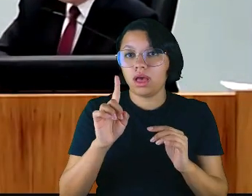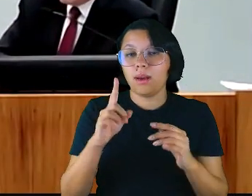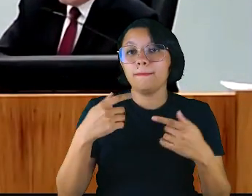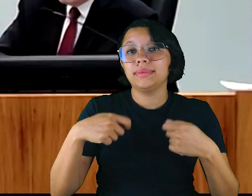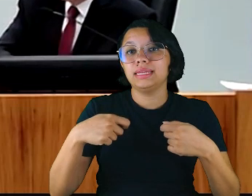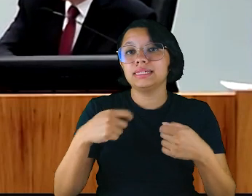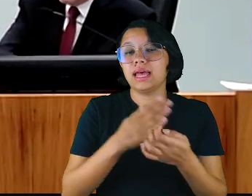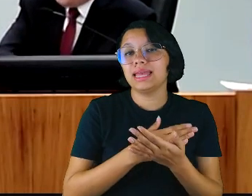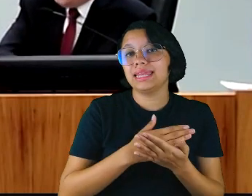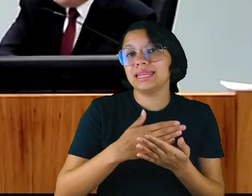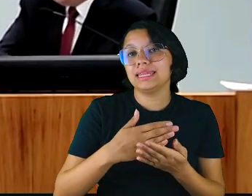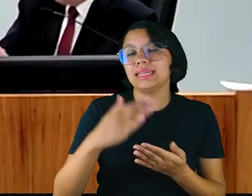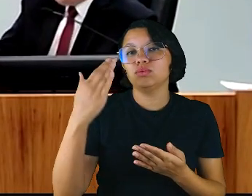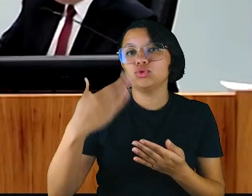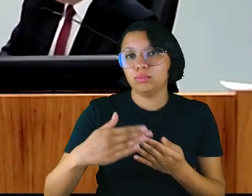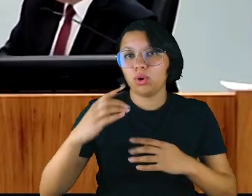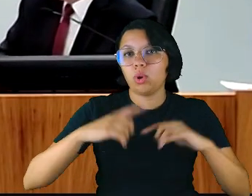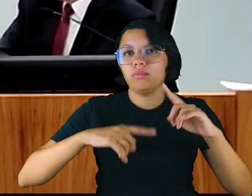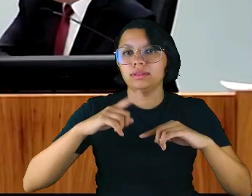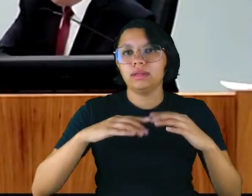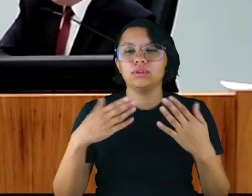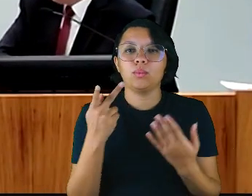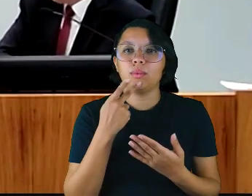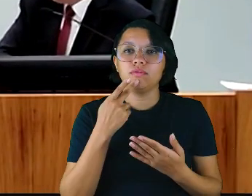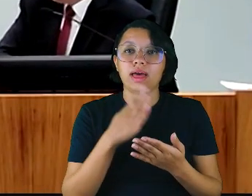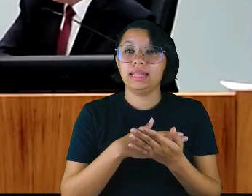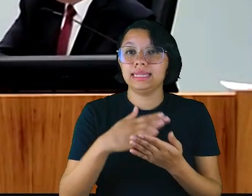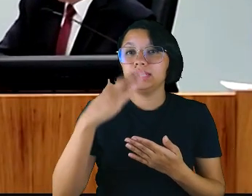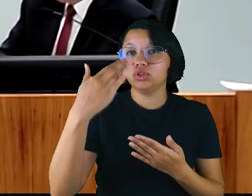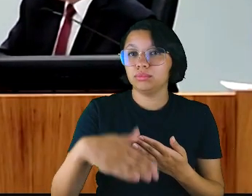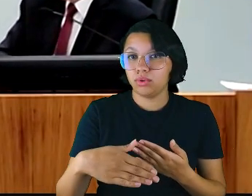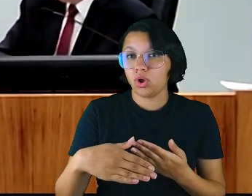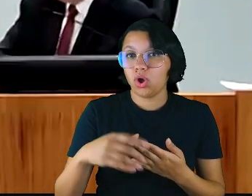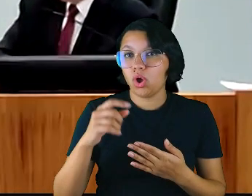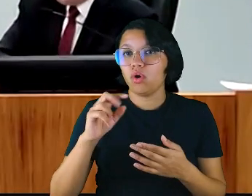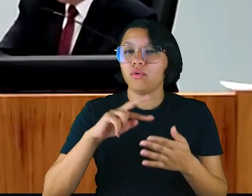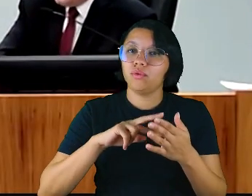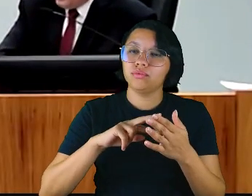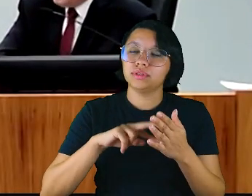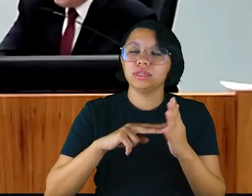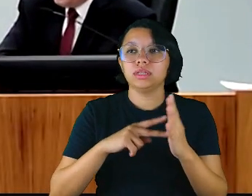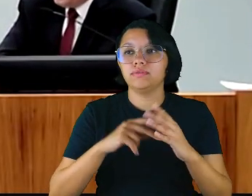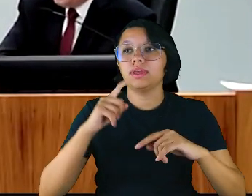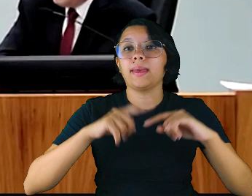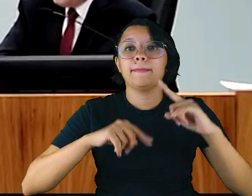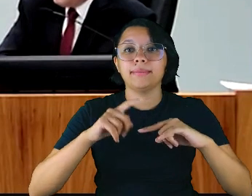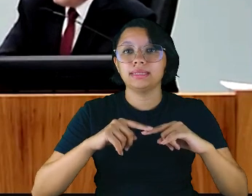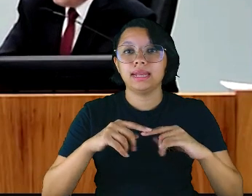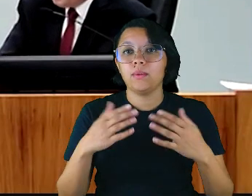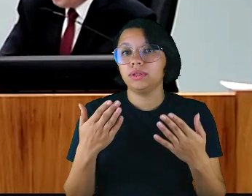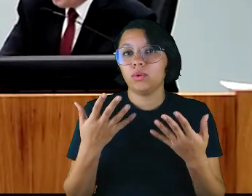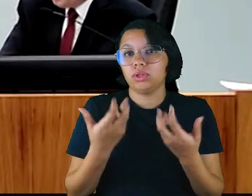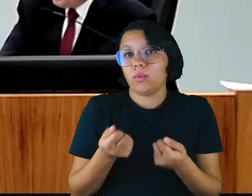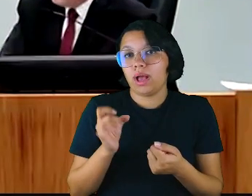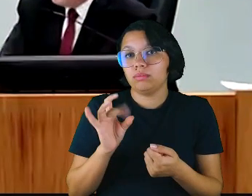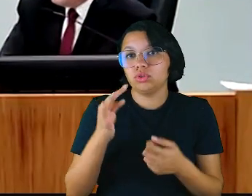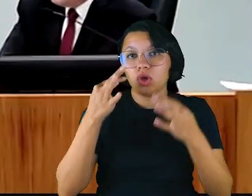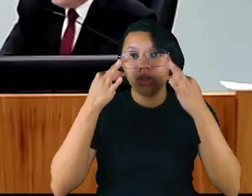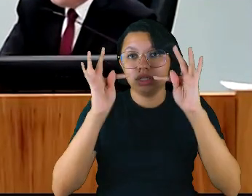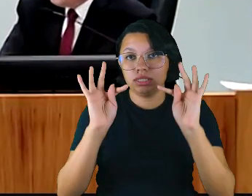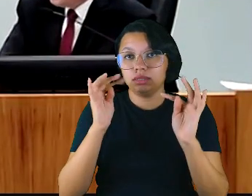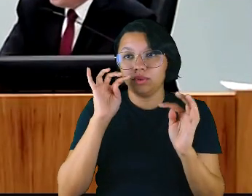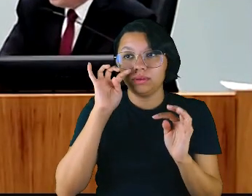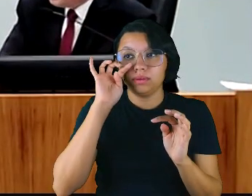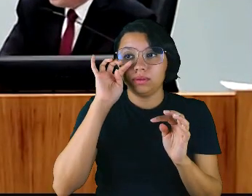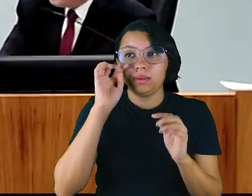de prova material. Então, quando a gente fala início de prova, nós estamos querendo dizer início de prova material. Não cabe só a prova testemunhal, mas